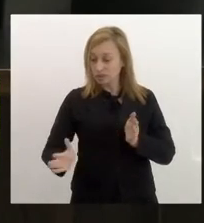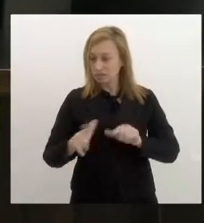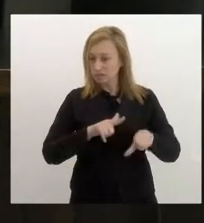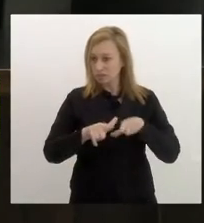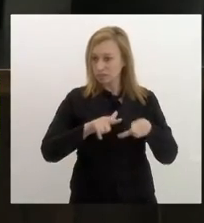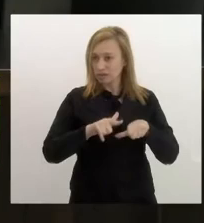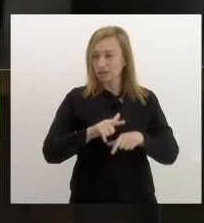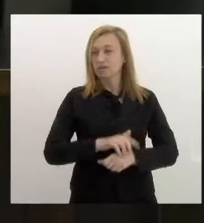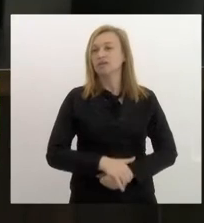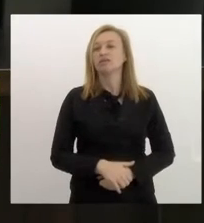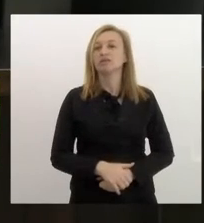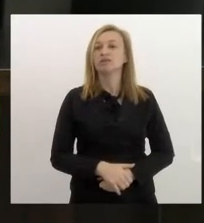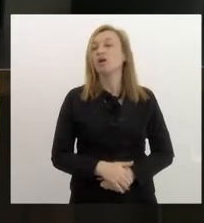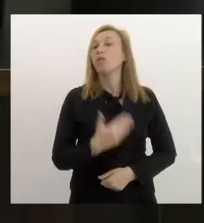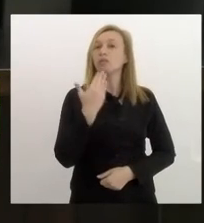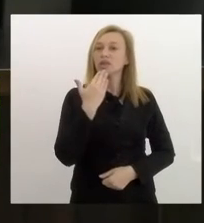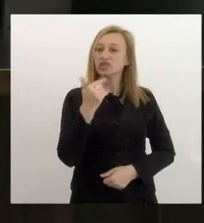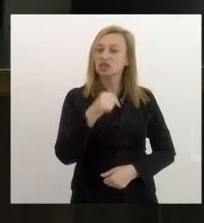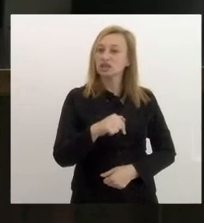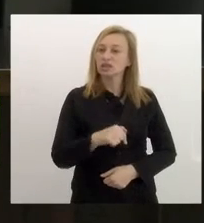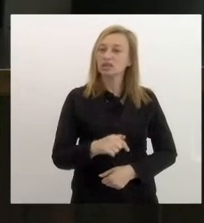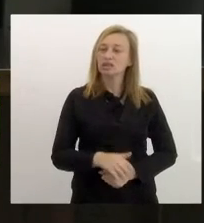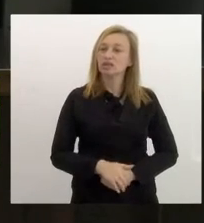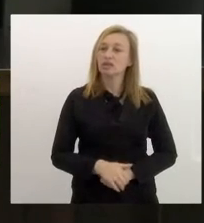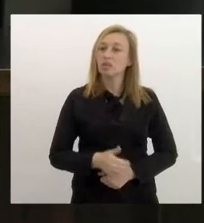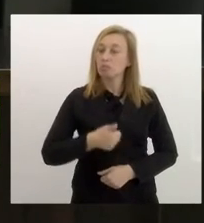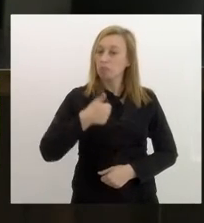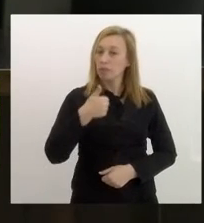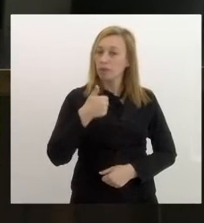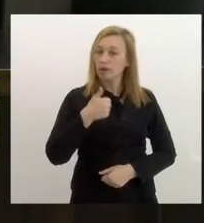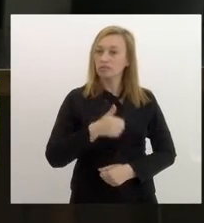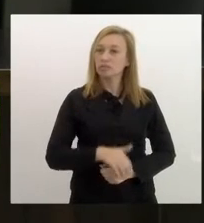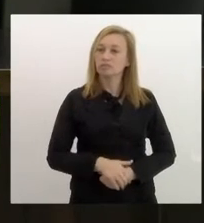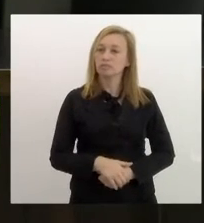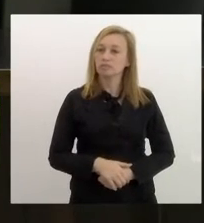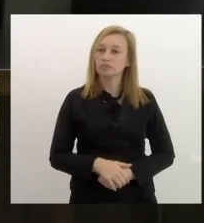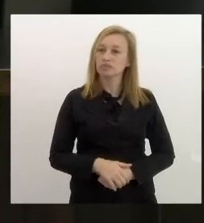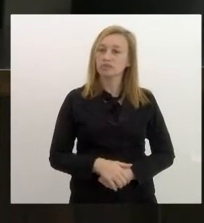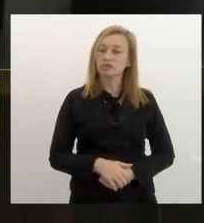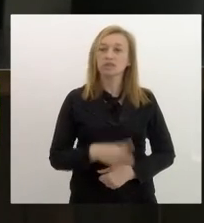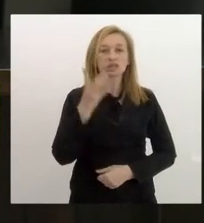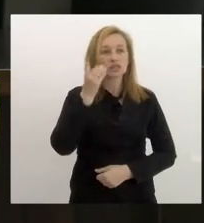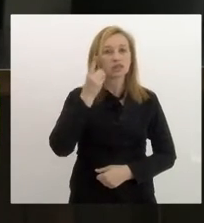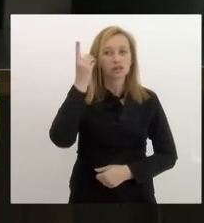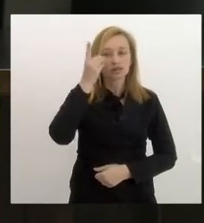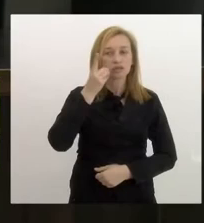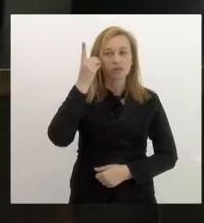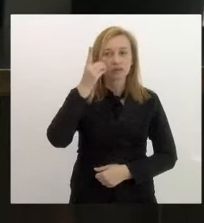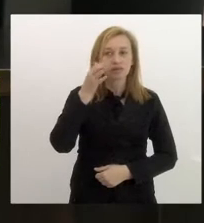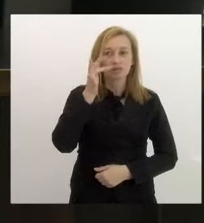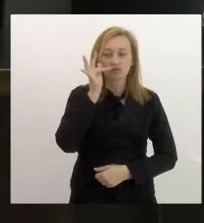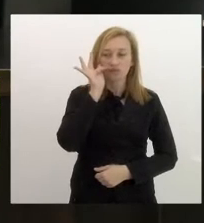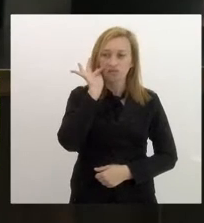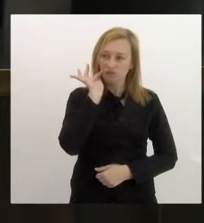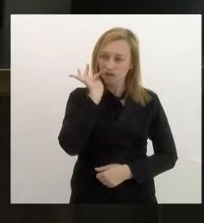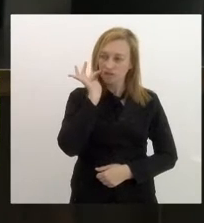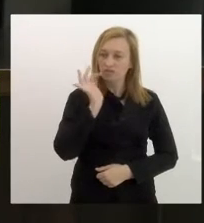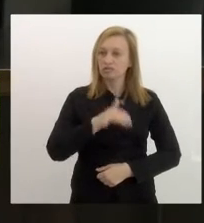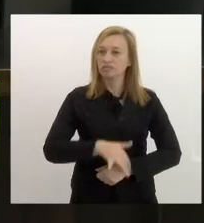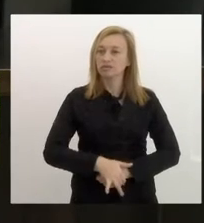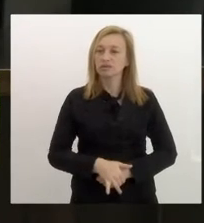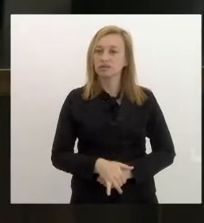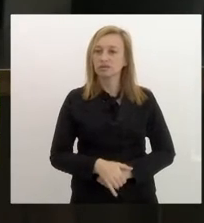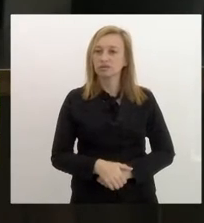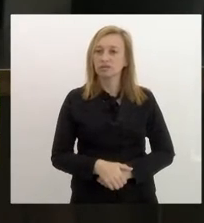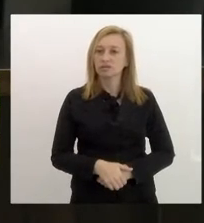trabalhos eu vou pedir em primeiro que o deputado Flávio serafini